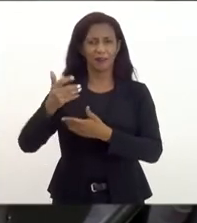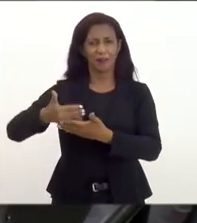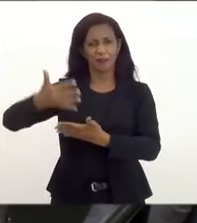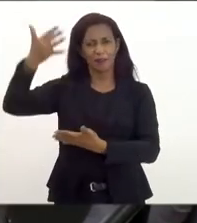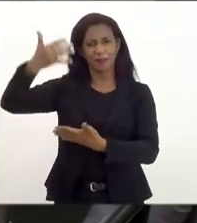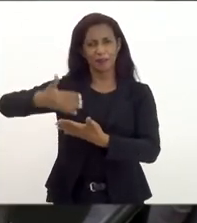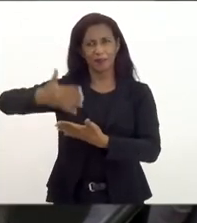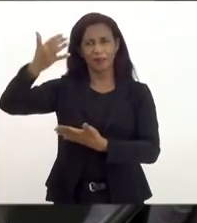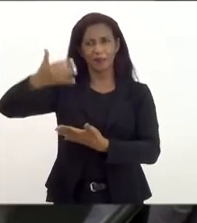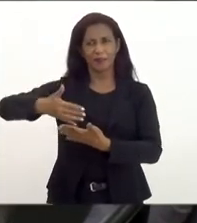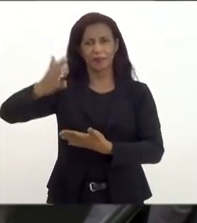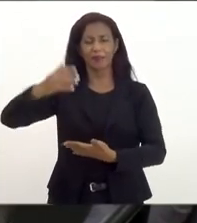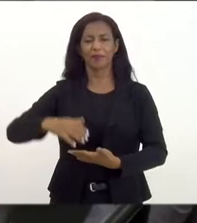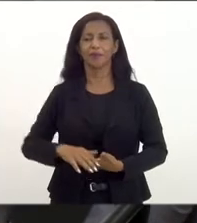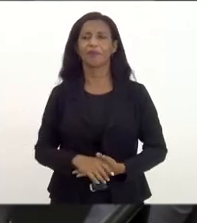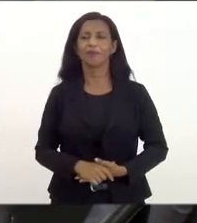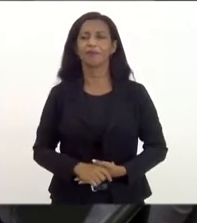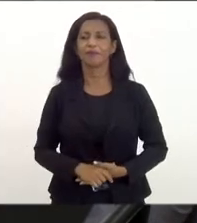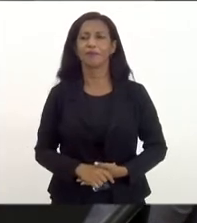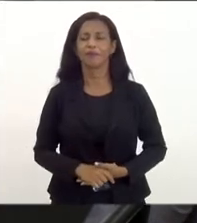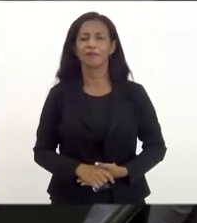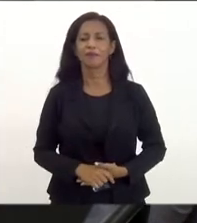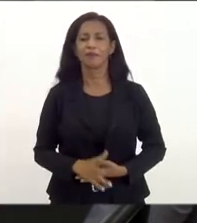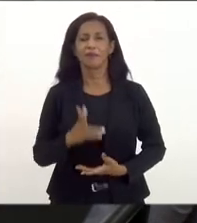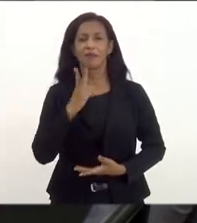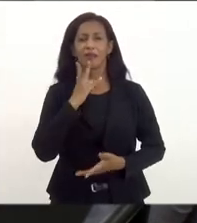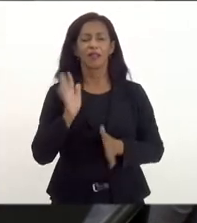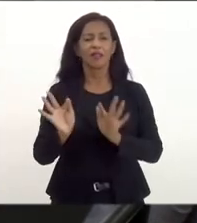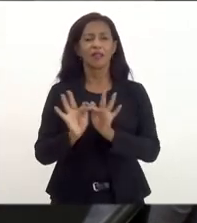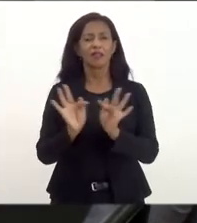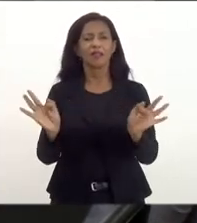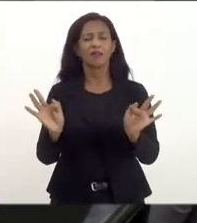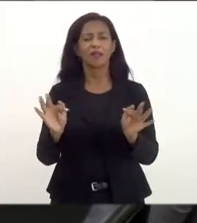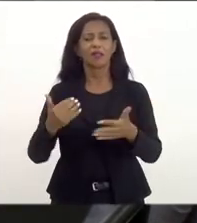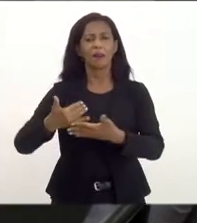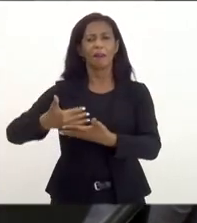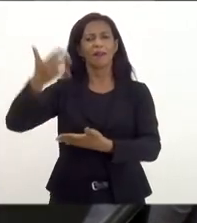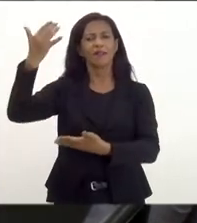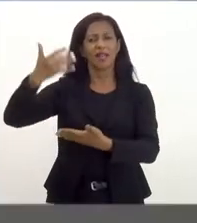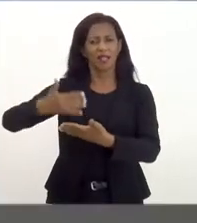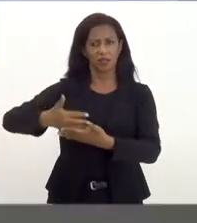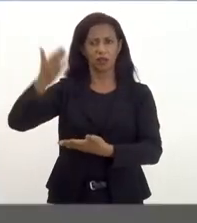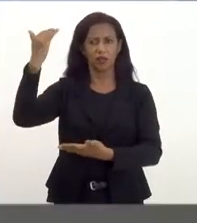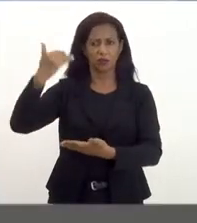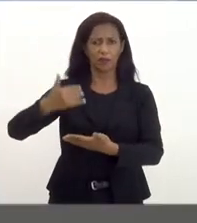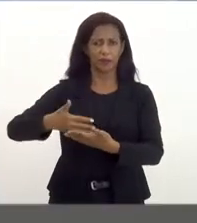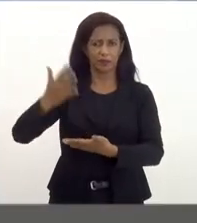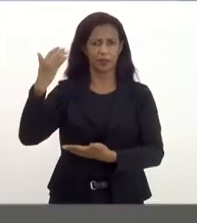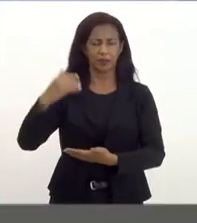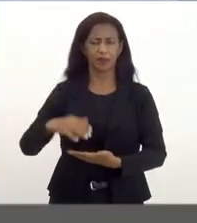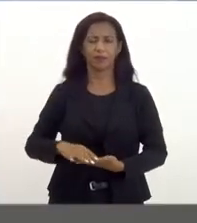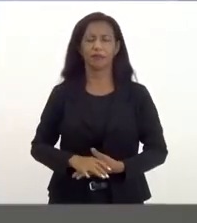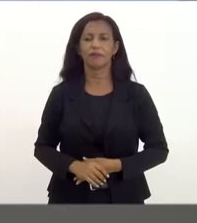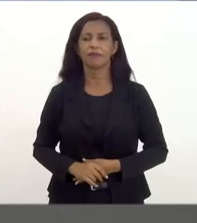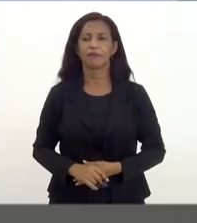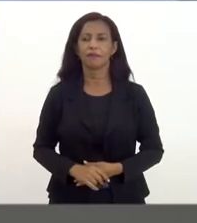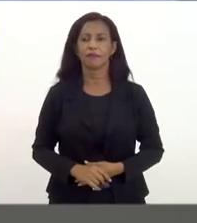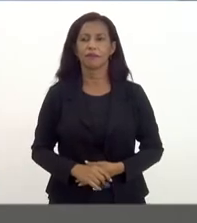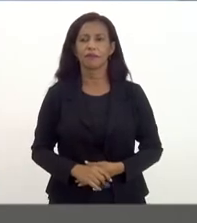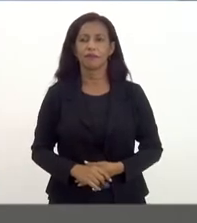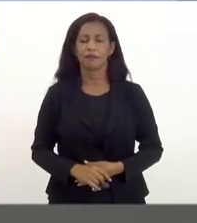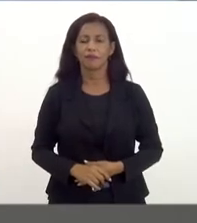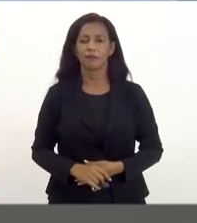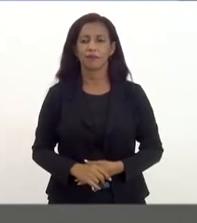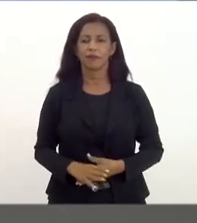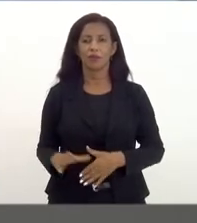mais do que eu deveria eu vou fazer simplesmente uma passagem de telas Deputado acessória me permitir do